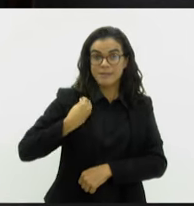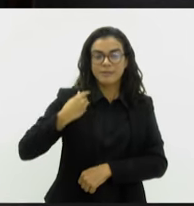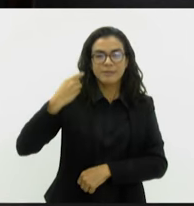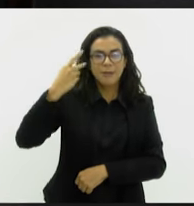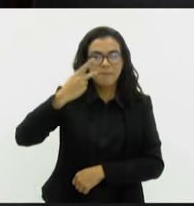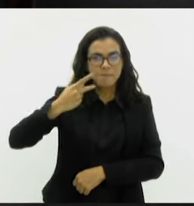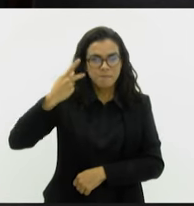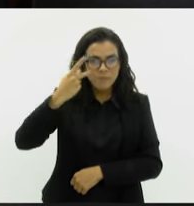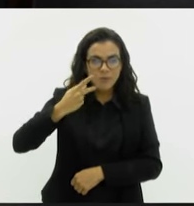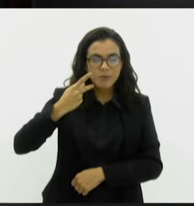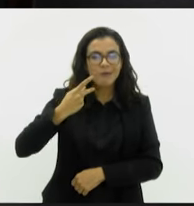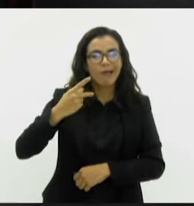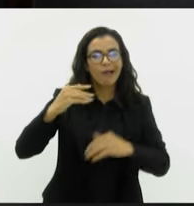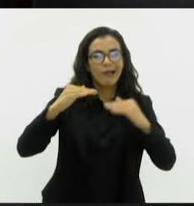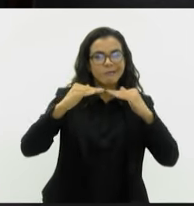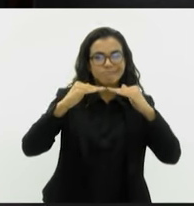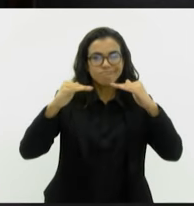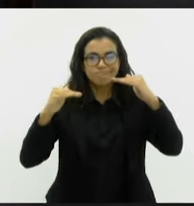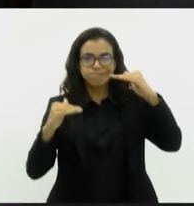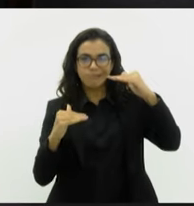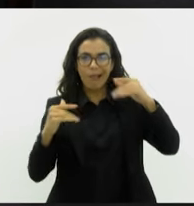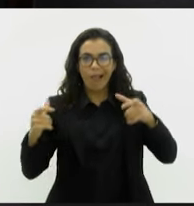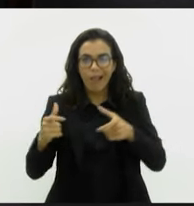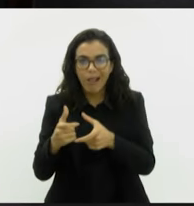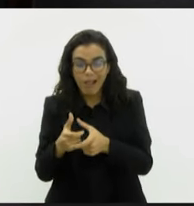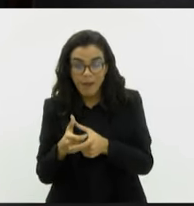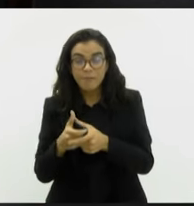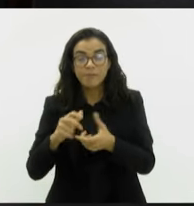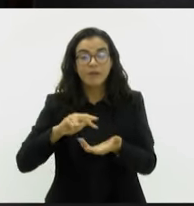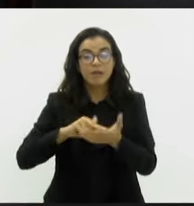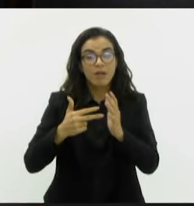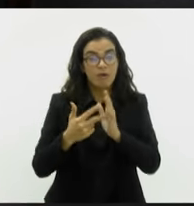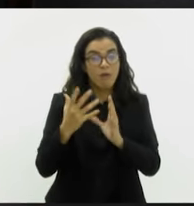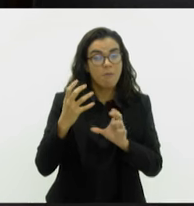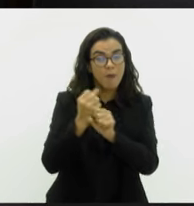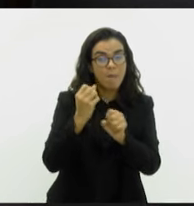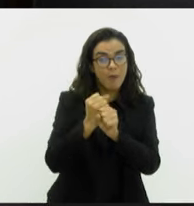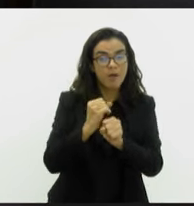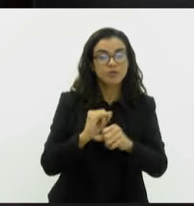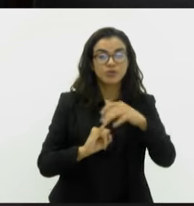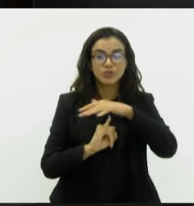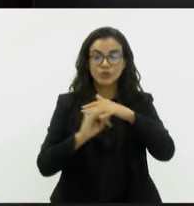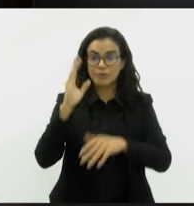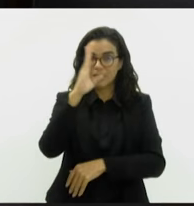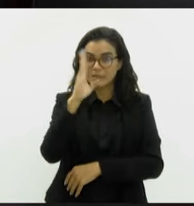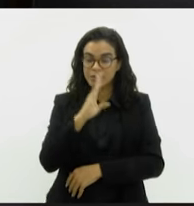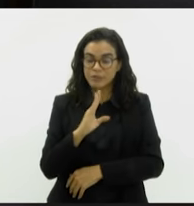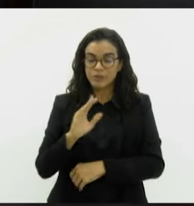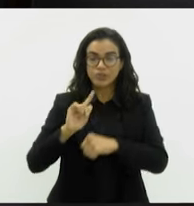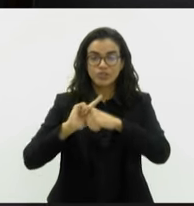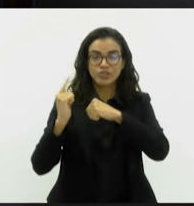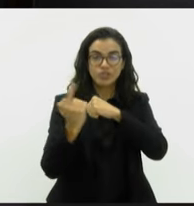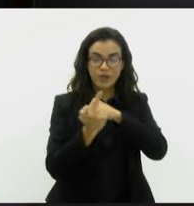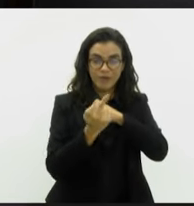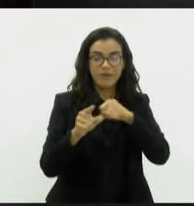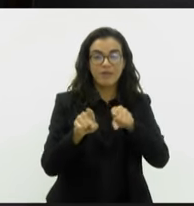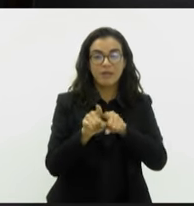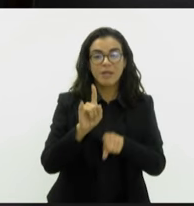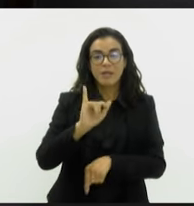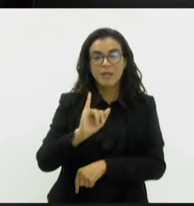sendo desproporcionalmente baixa de acordo com os dados do Instituto Brasileiro de geografia estatística